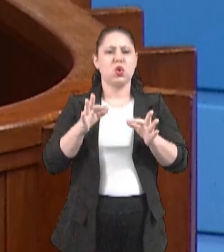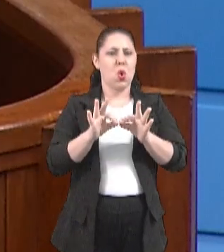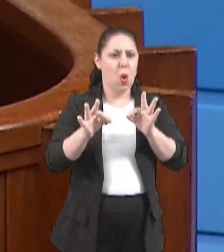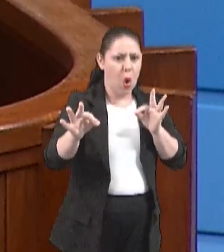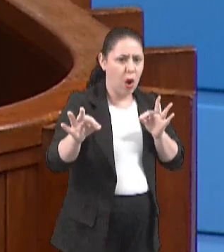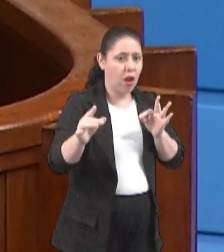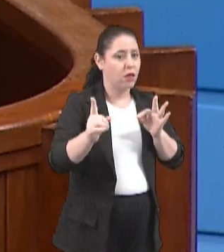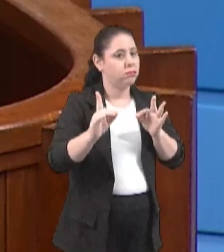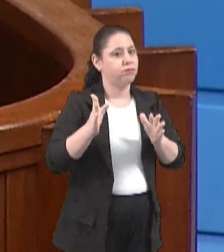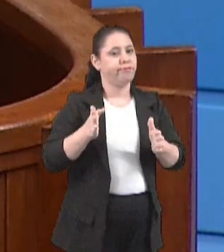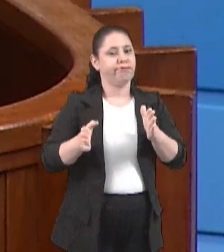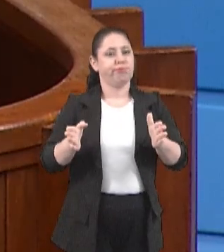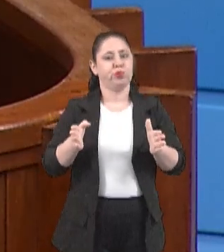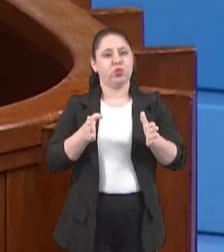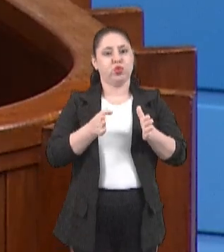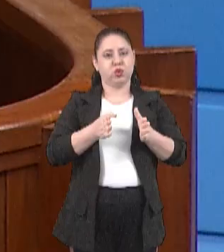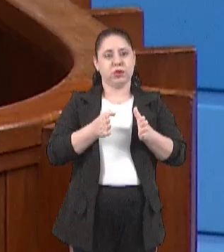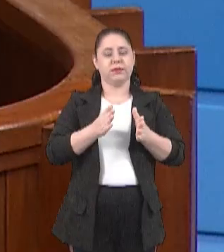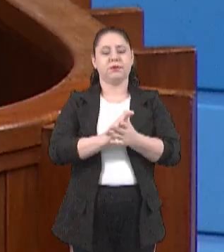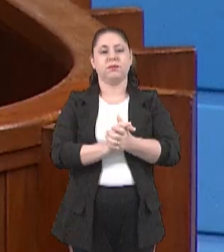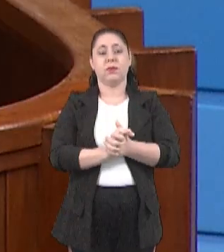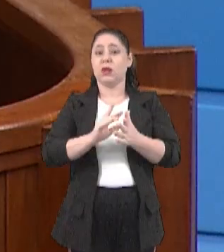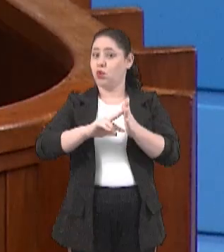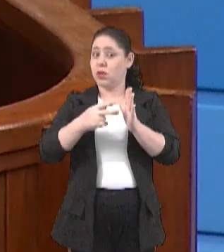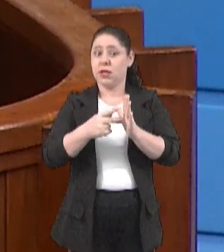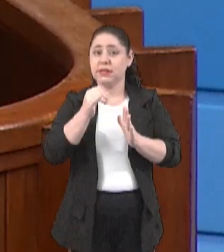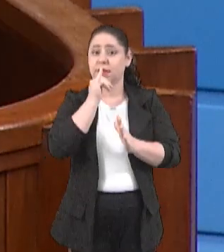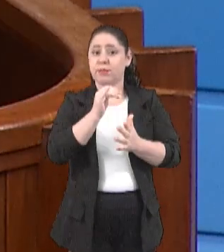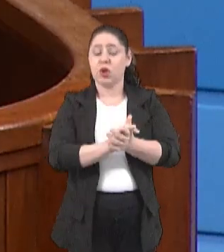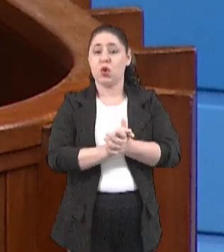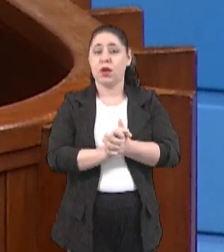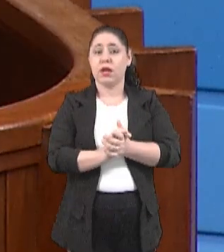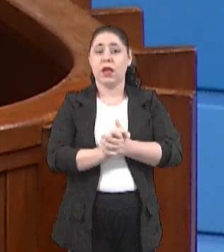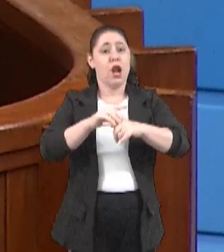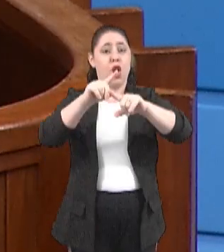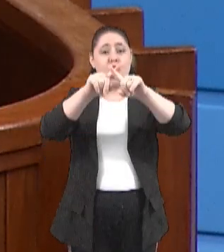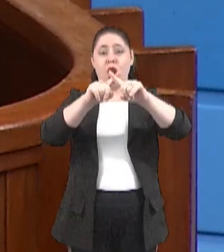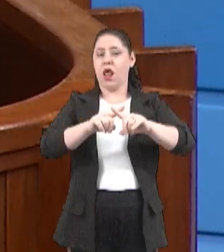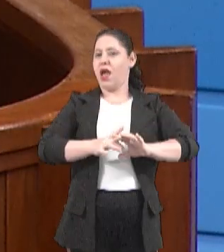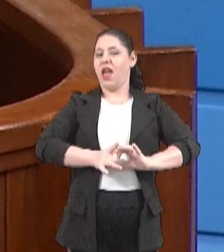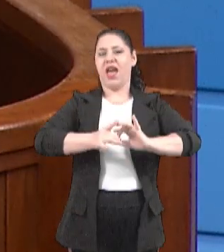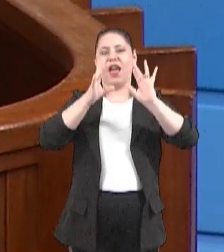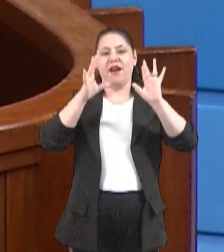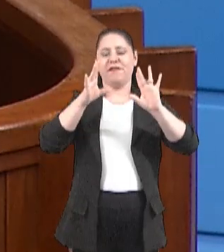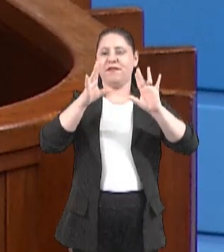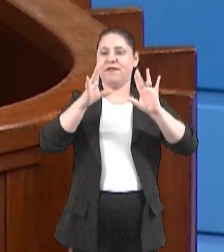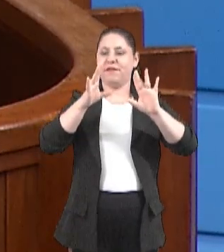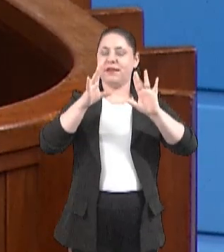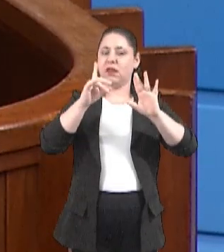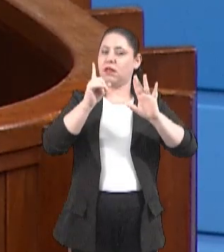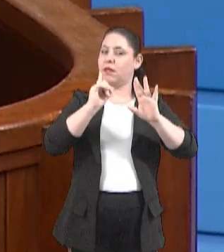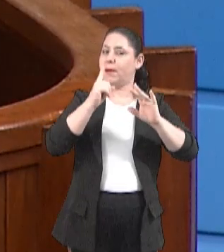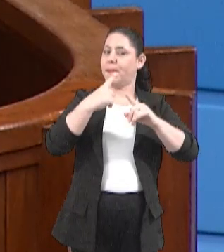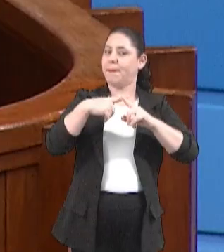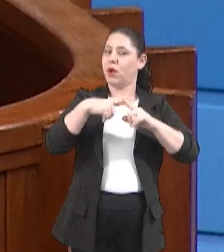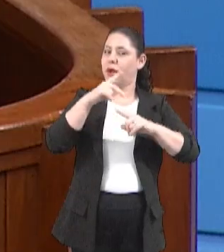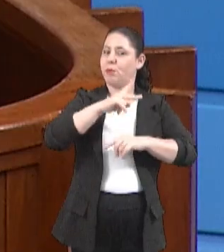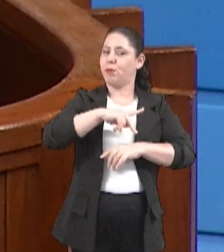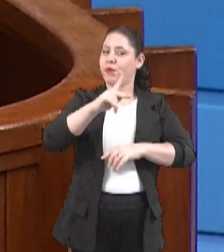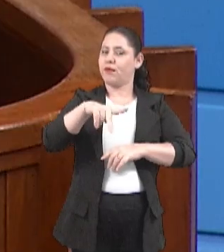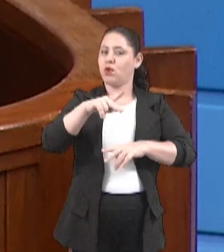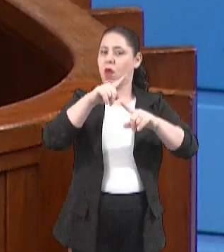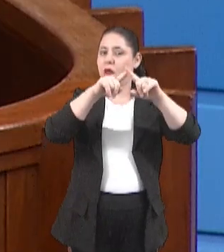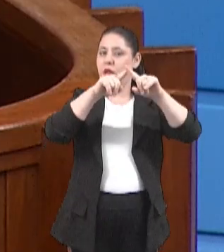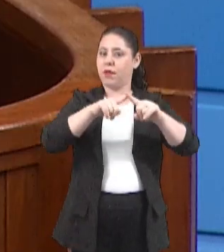longo. E isso também não significa que os efetivos estão livres desse processo, porque professores e